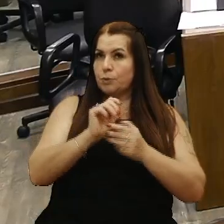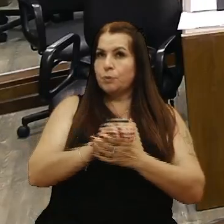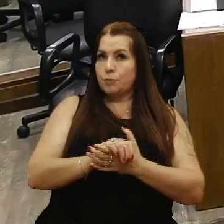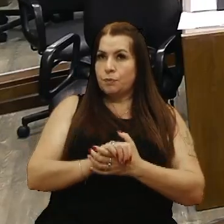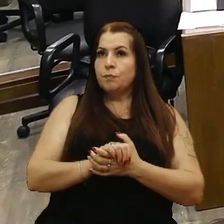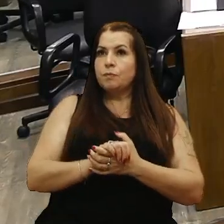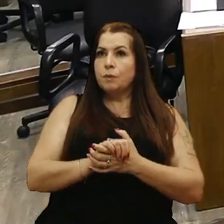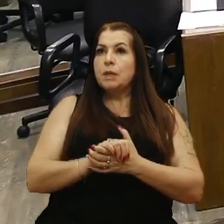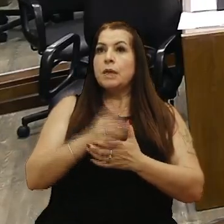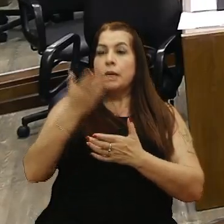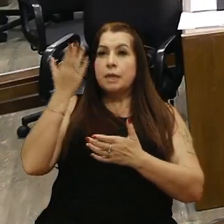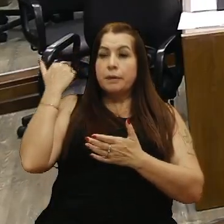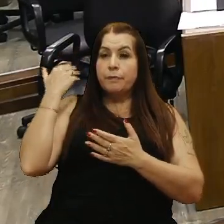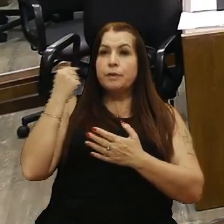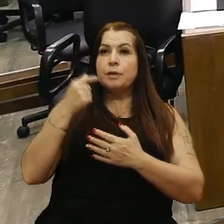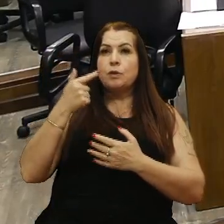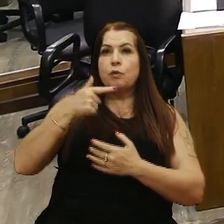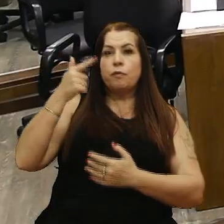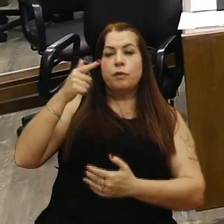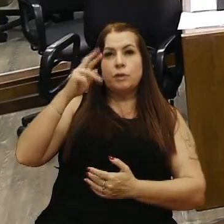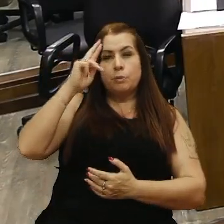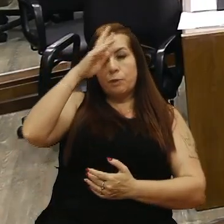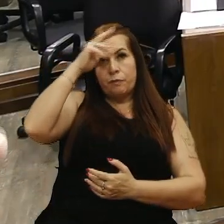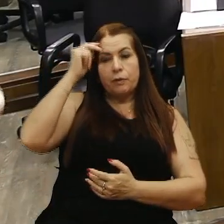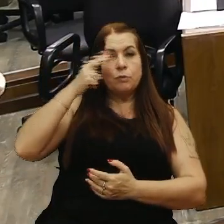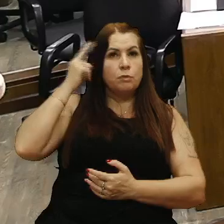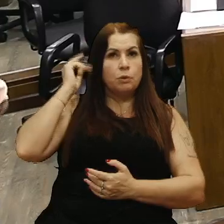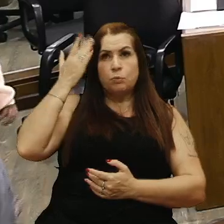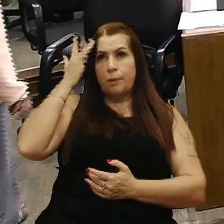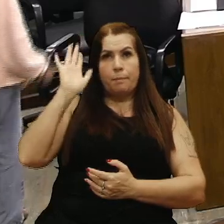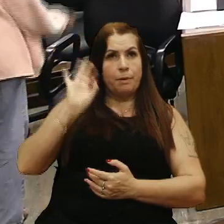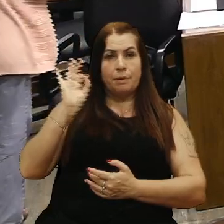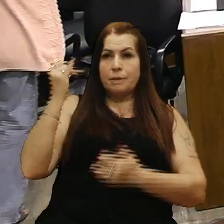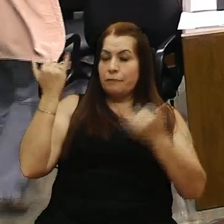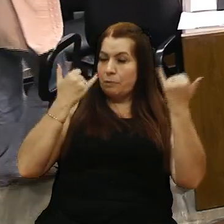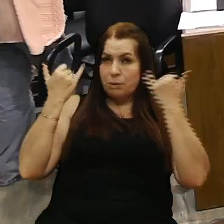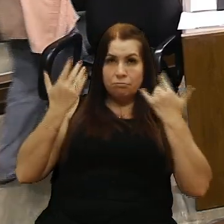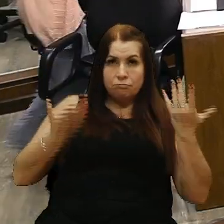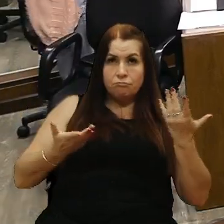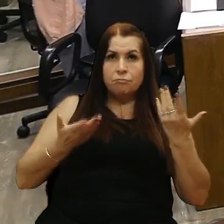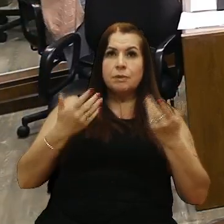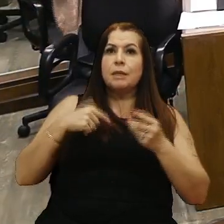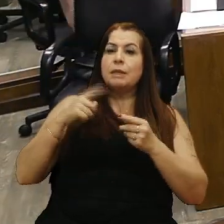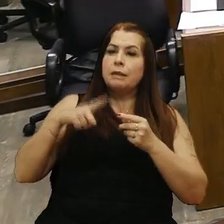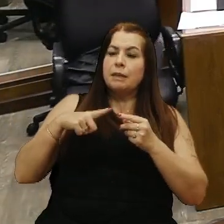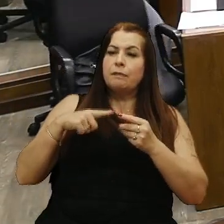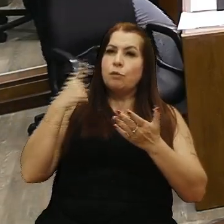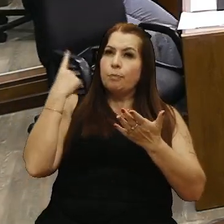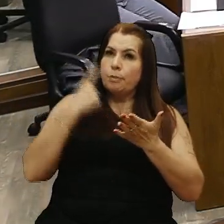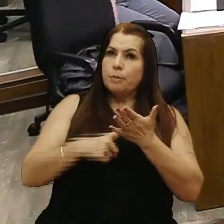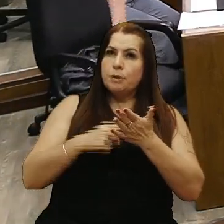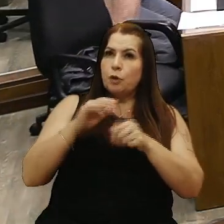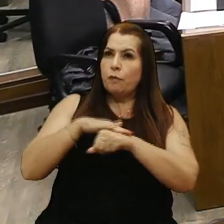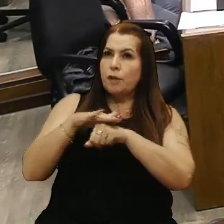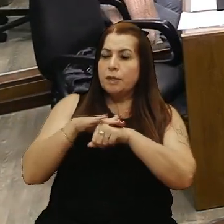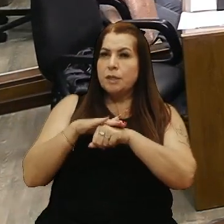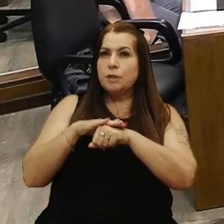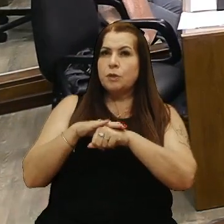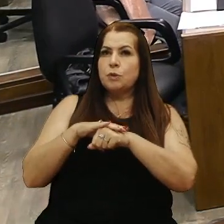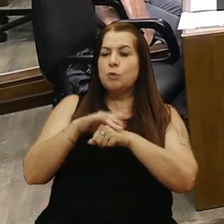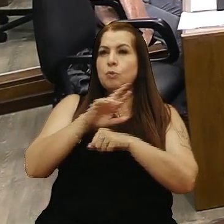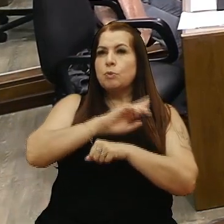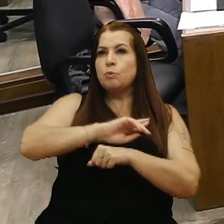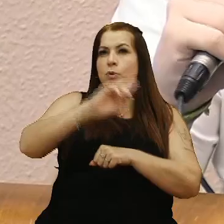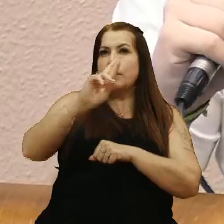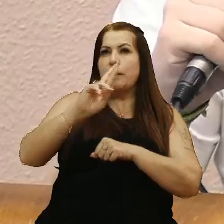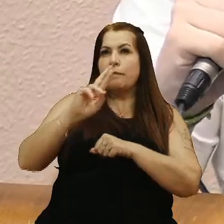questão e naquela ocasião o vice-prefeito Néspolo comentou que não sabia dessa informação. E aí houve um compromisso que dialogaria com os procuradores gerais